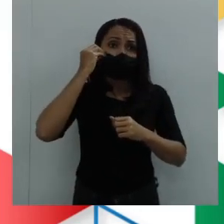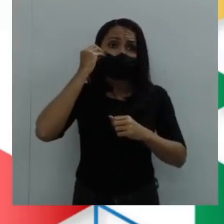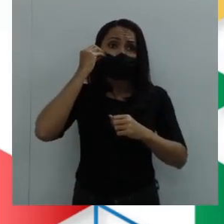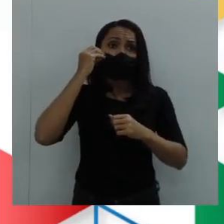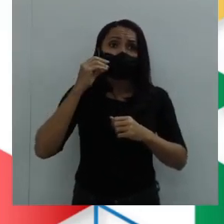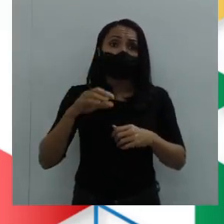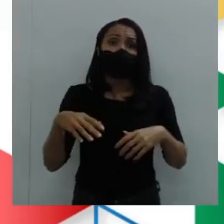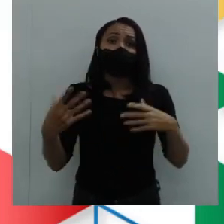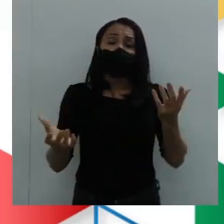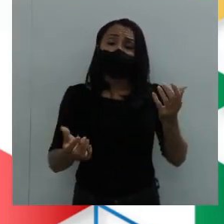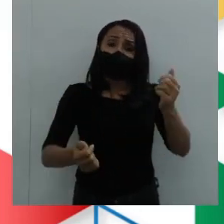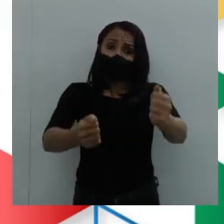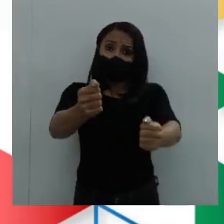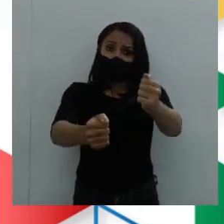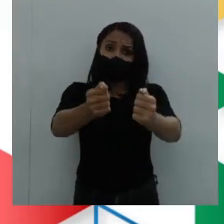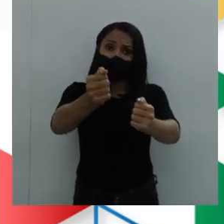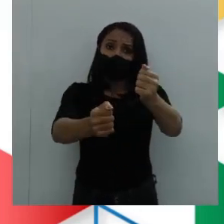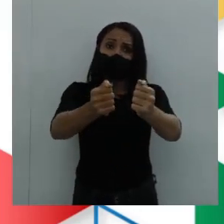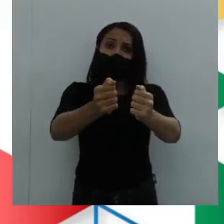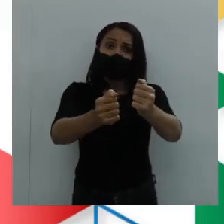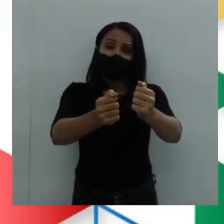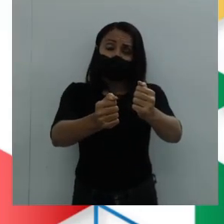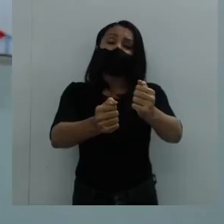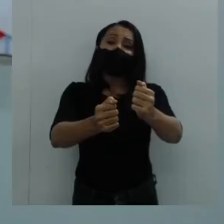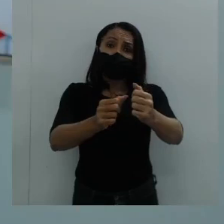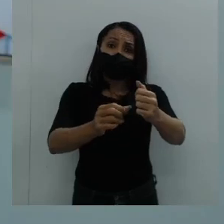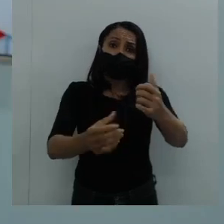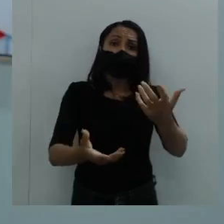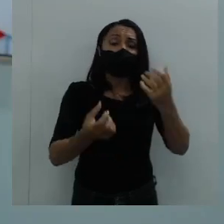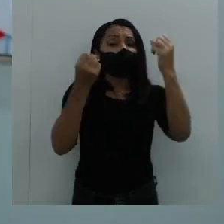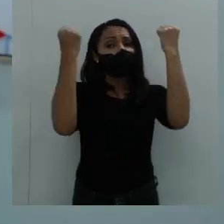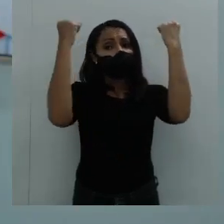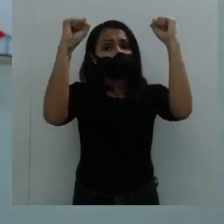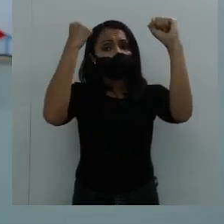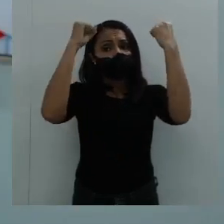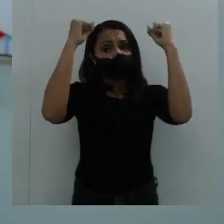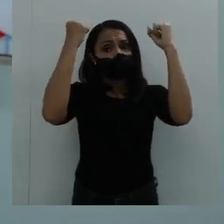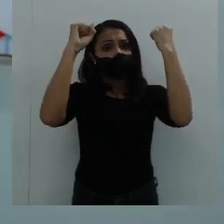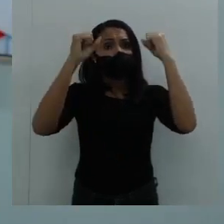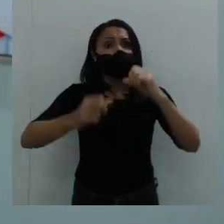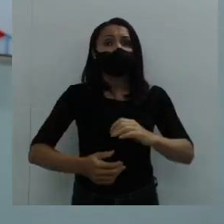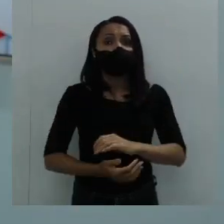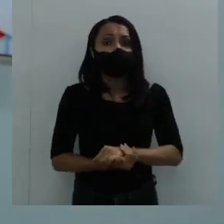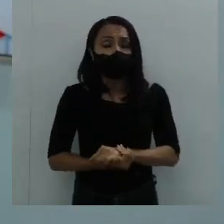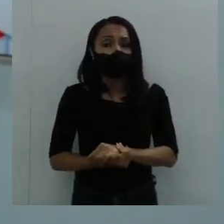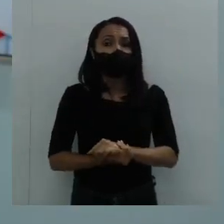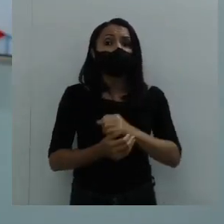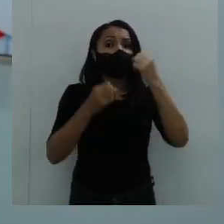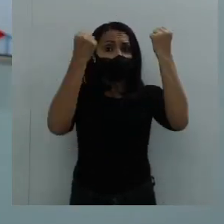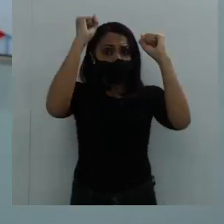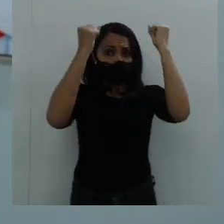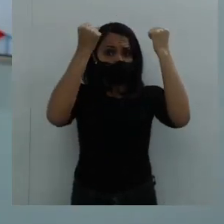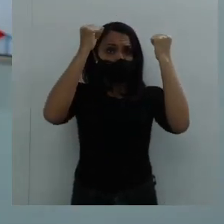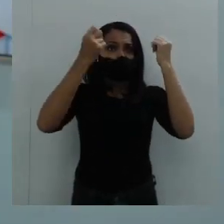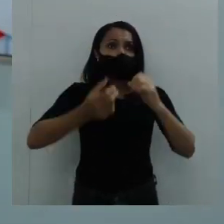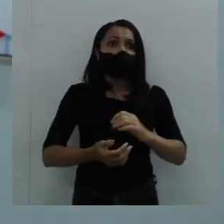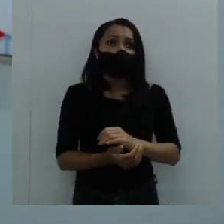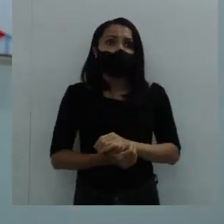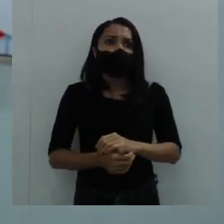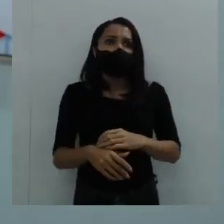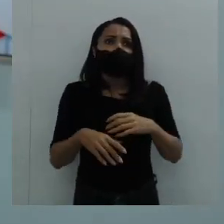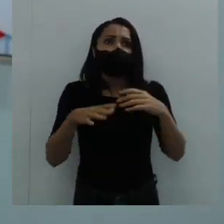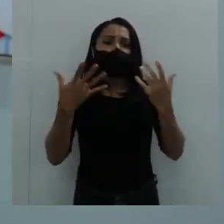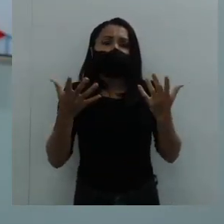e, no caso de automóveis, indústrias. Quando eu falo da indústria, né, eu estou falando aí da